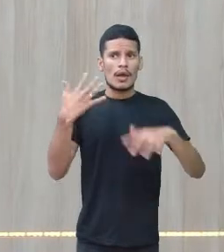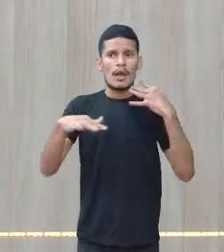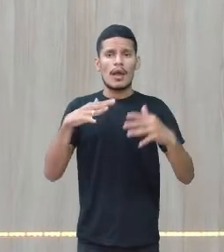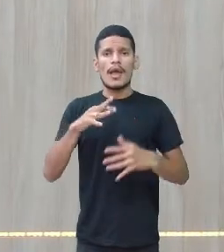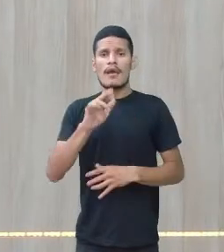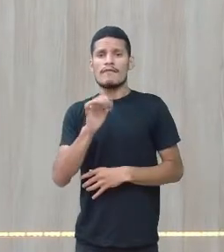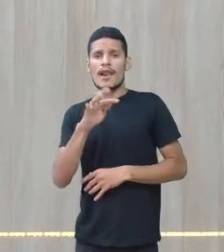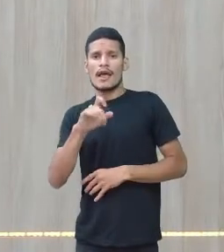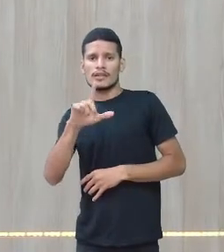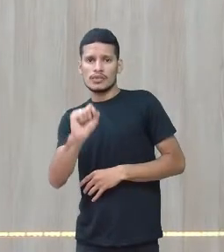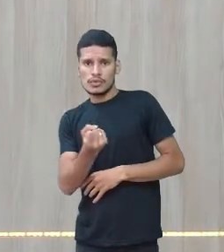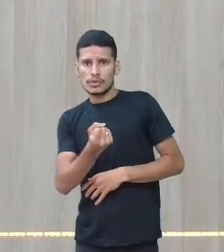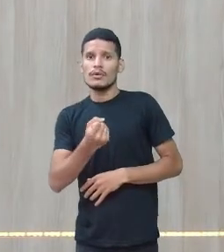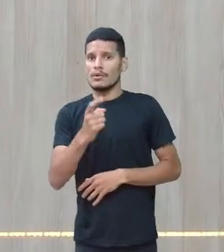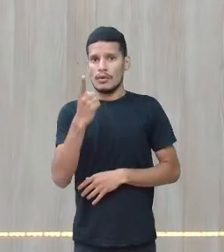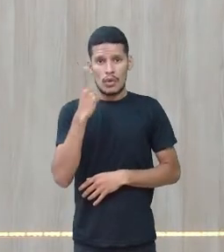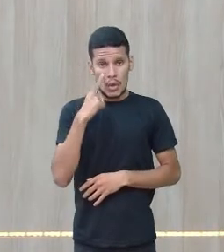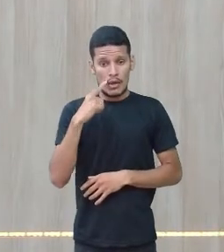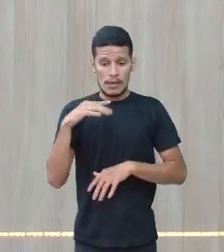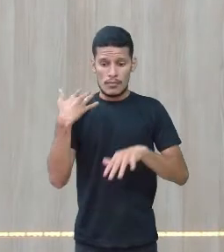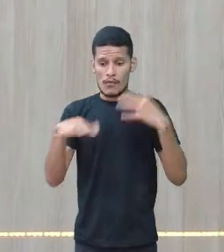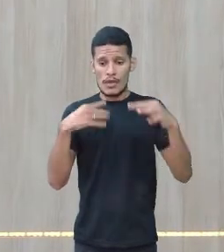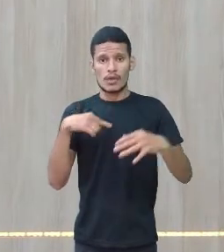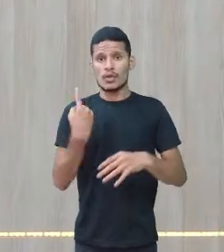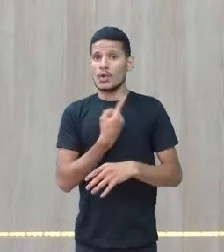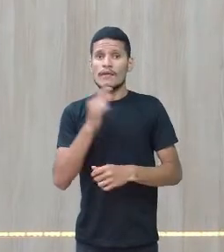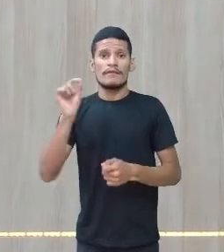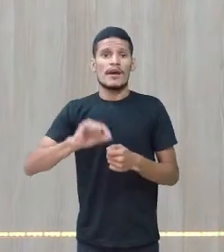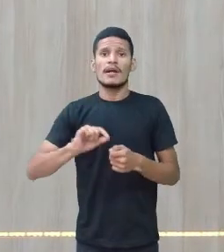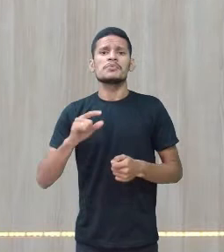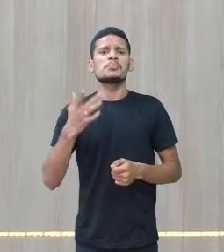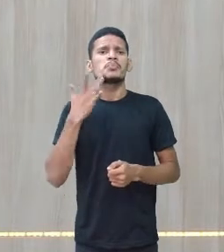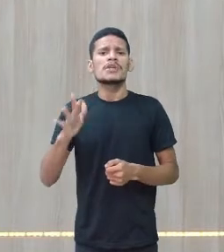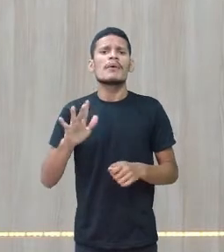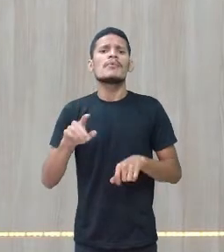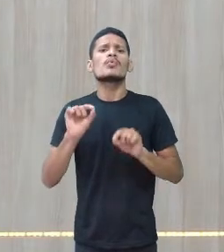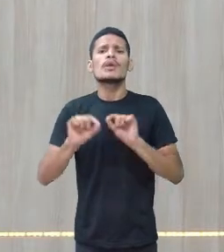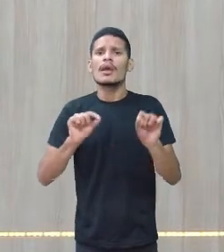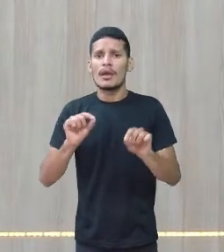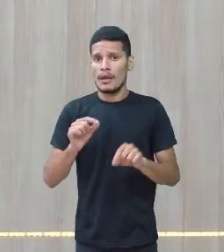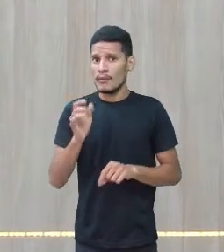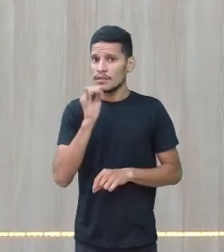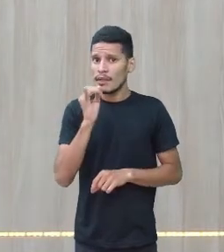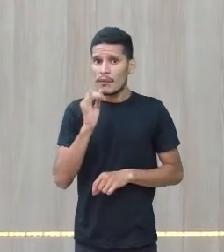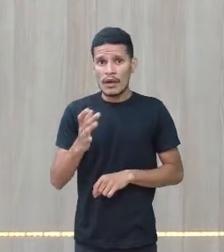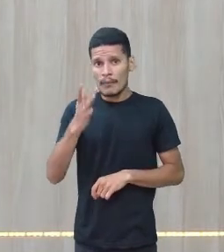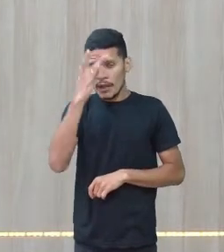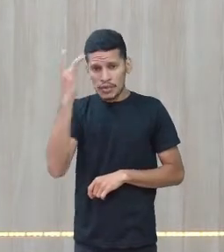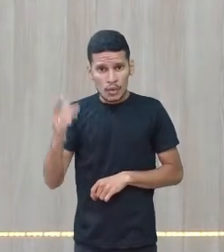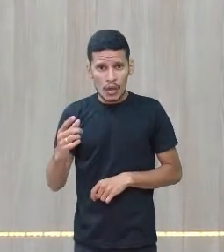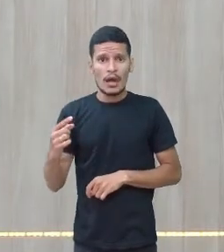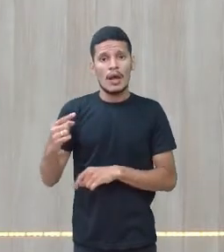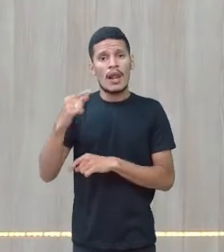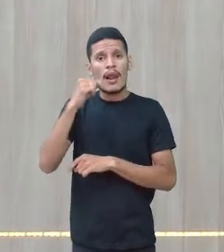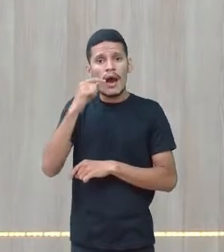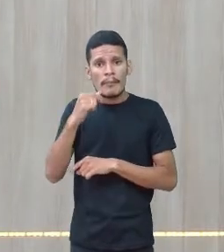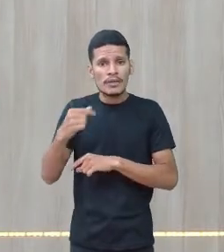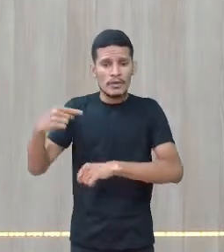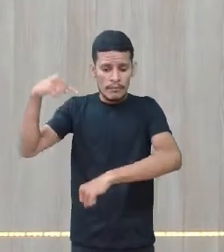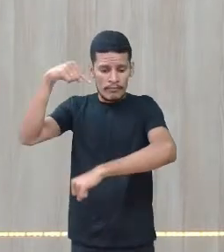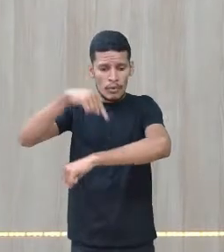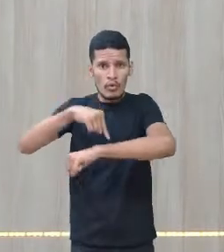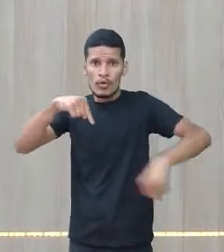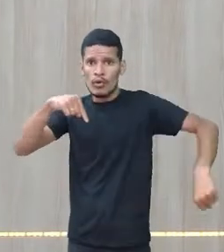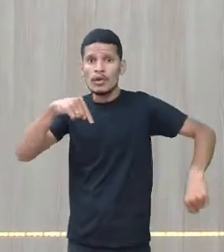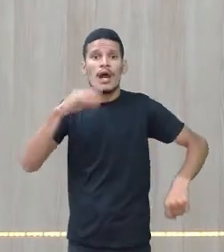reflexos, aquele movimento que a gente faz, que às vezes a gente nem sabe o que é. O colega apontou o lápis bem fininho no seu braço,